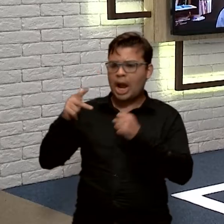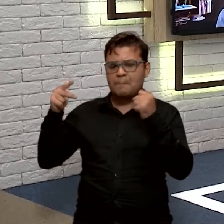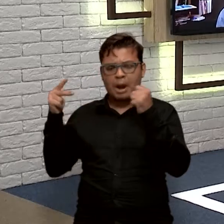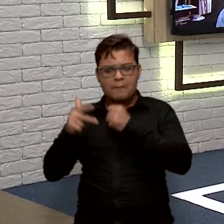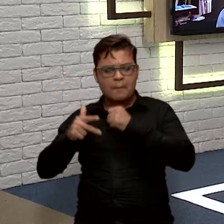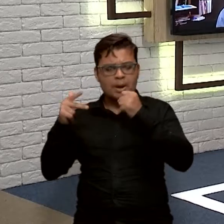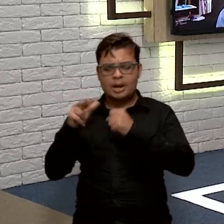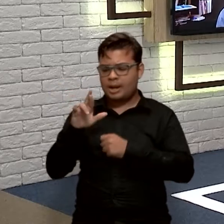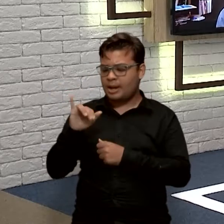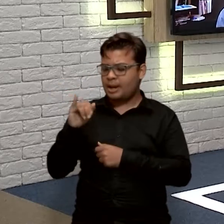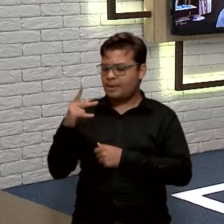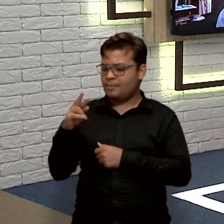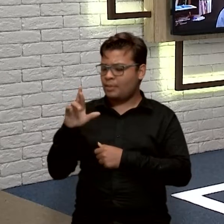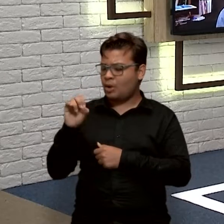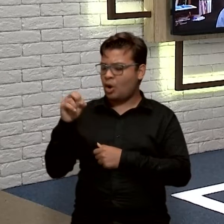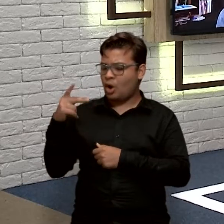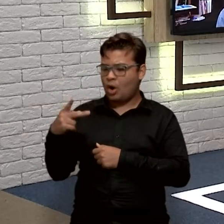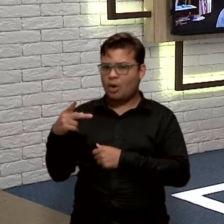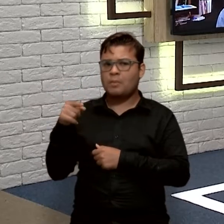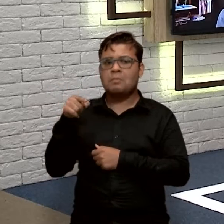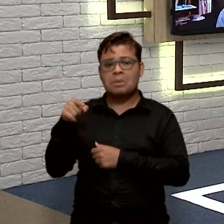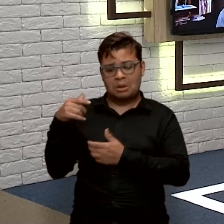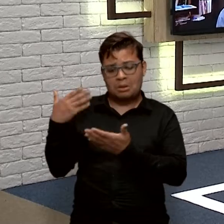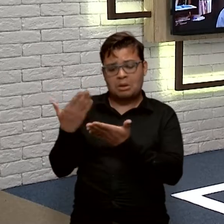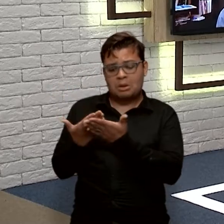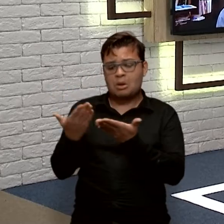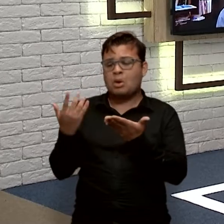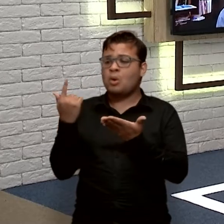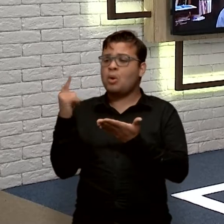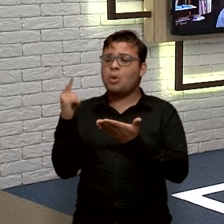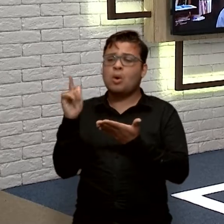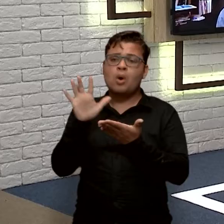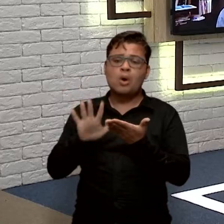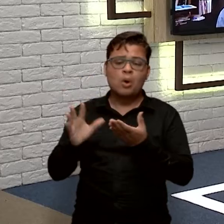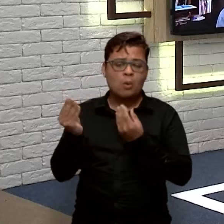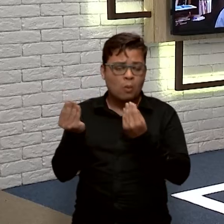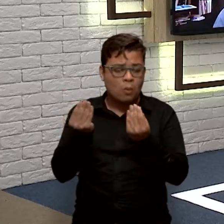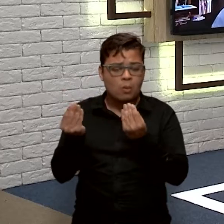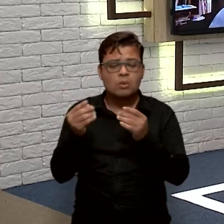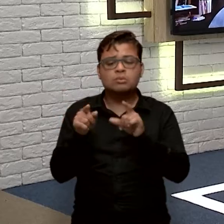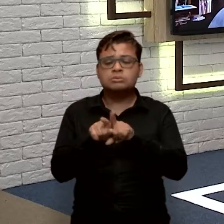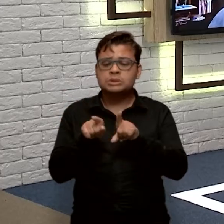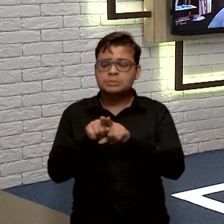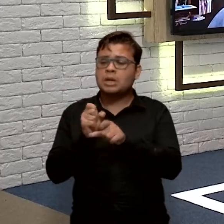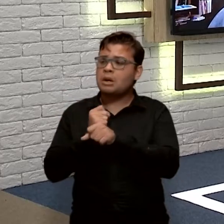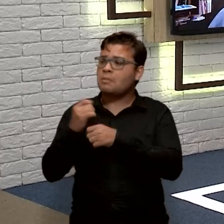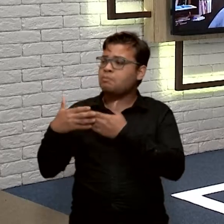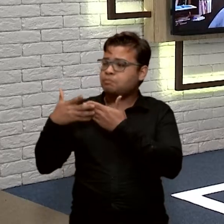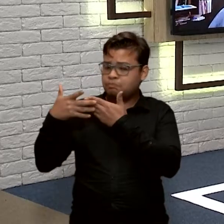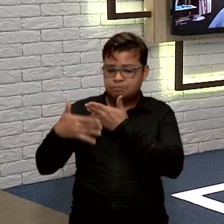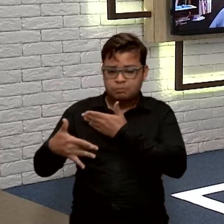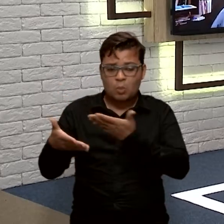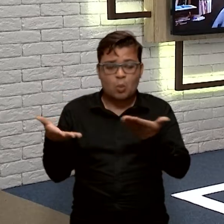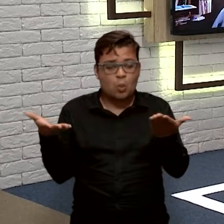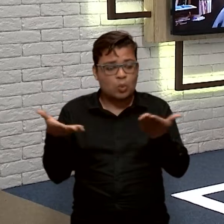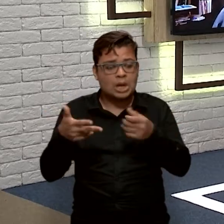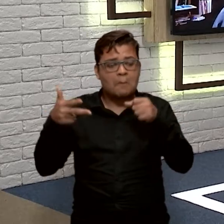é essa história aqui em Goiás e como é que deve ter acontecido, né, depois desses anos todos, como é que está o cenário